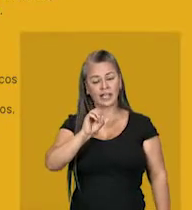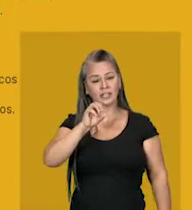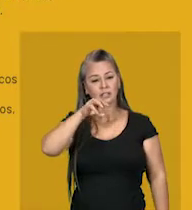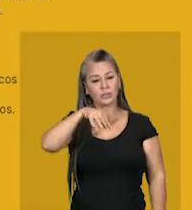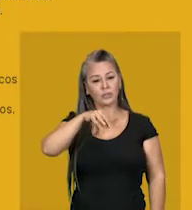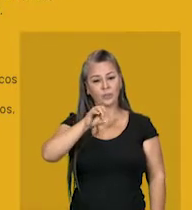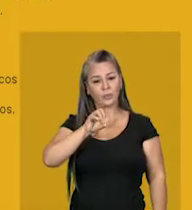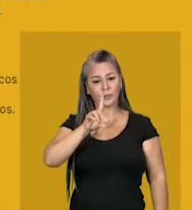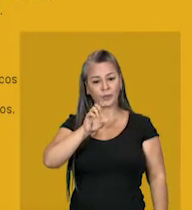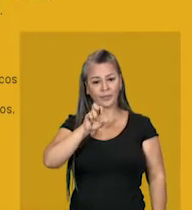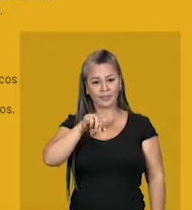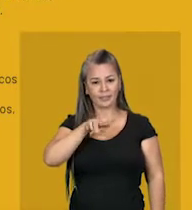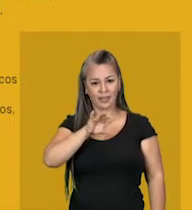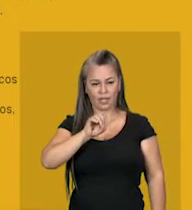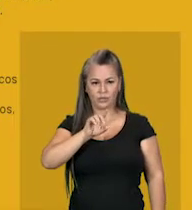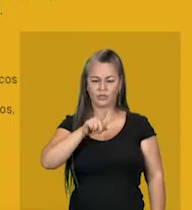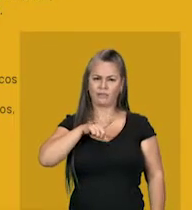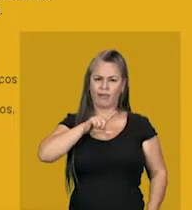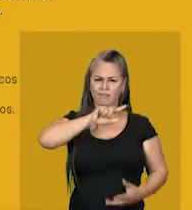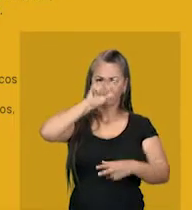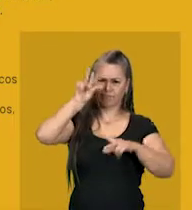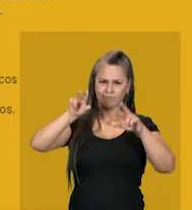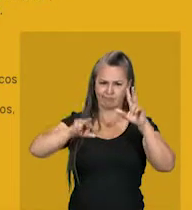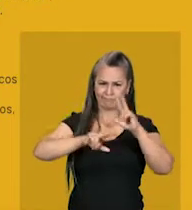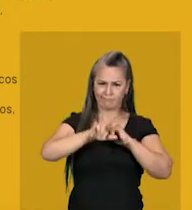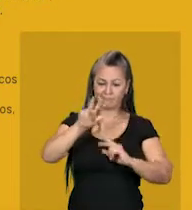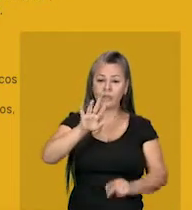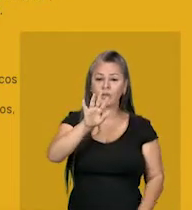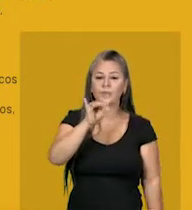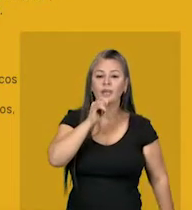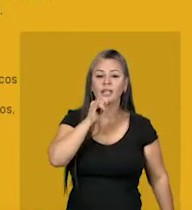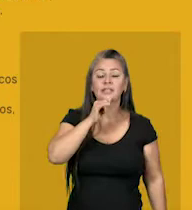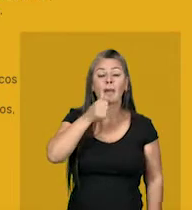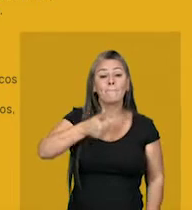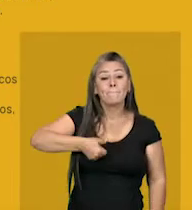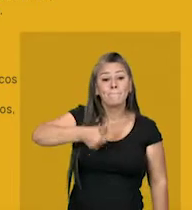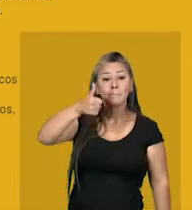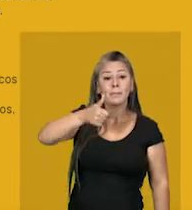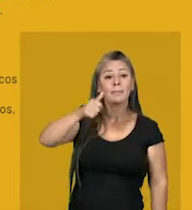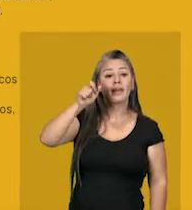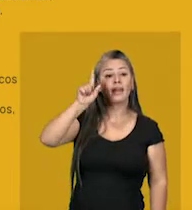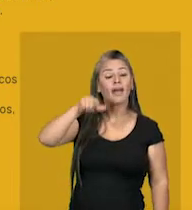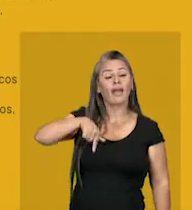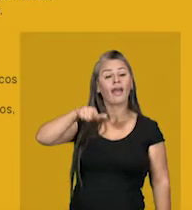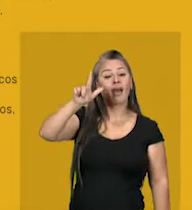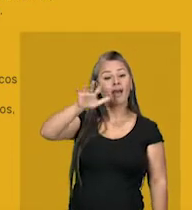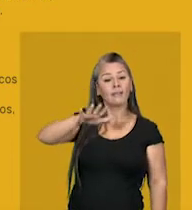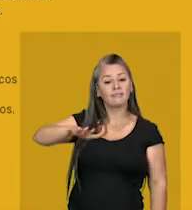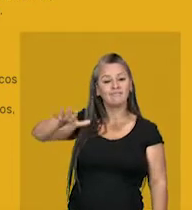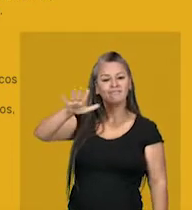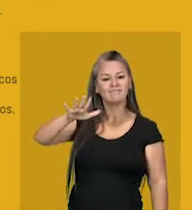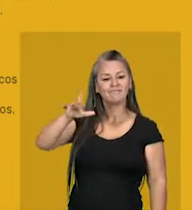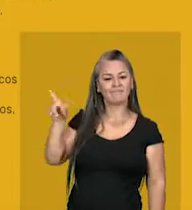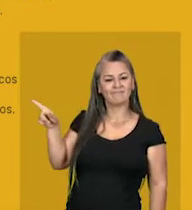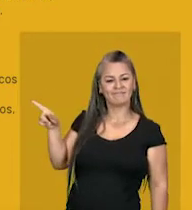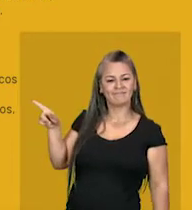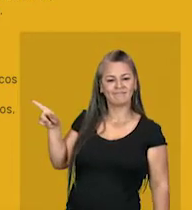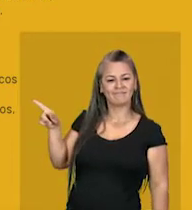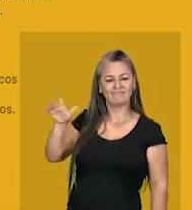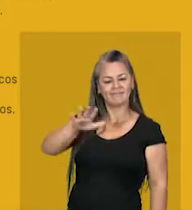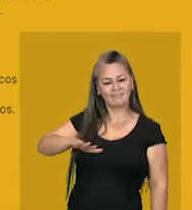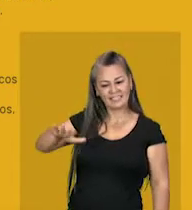A primeira delas, mais óbvia, né, é o território, né, que são os limites físicos do Estado. Os espaços aéreos,